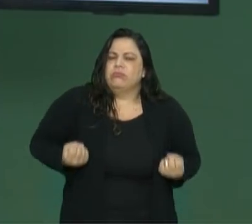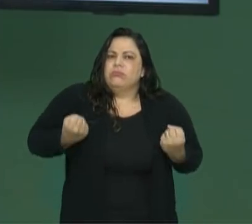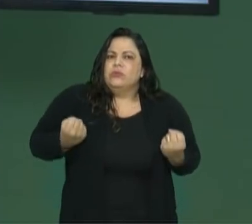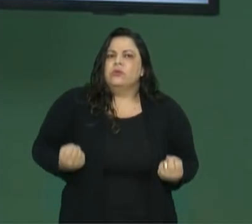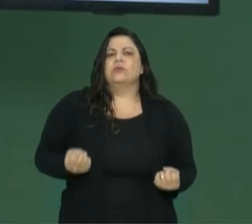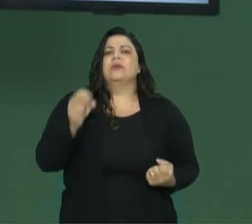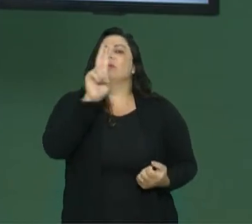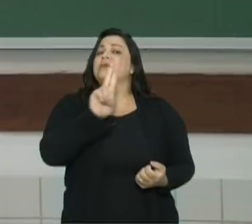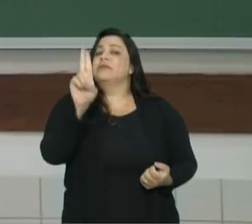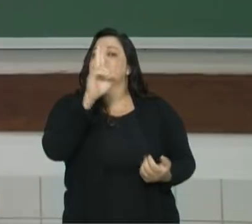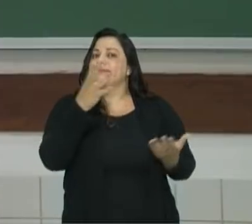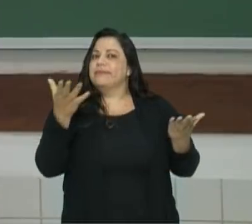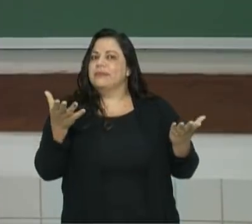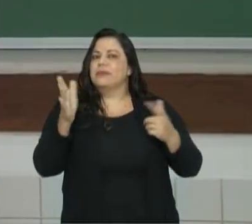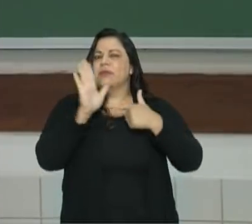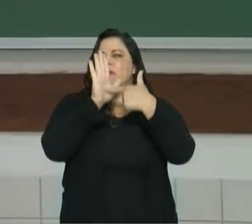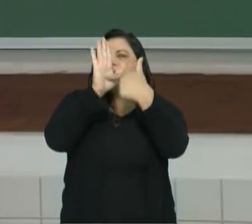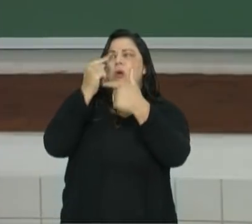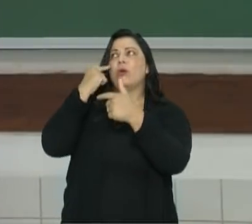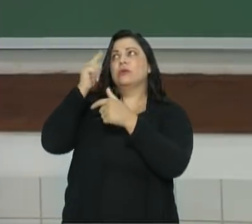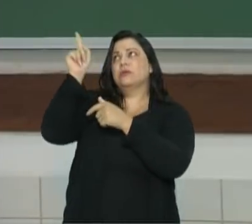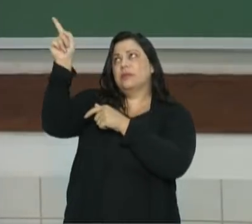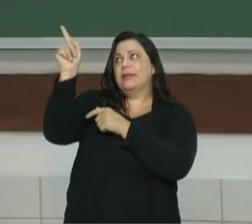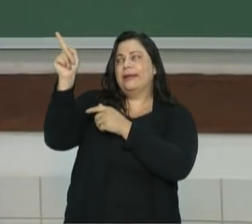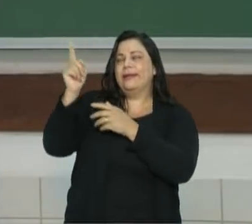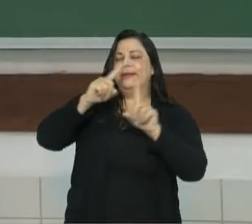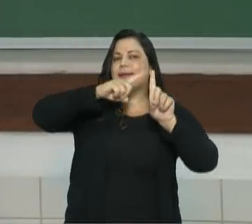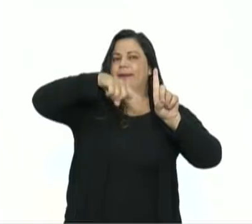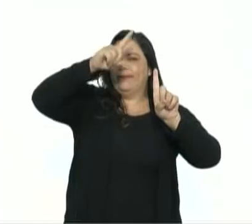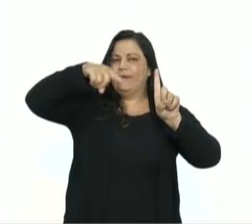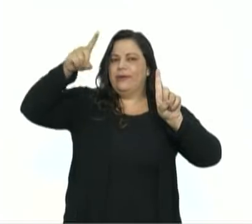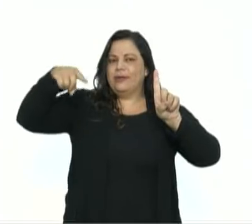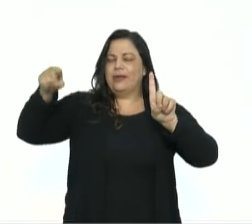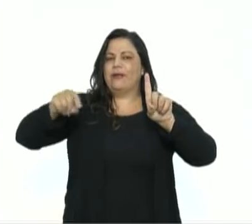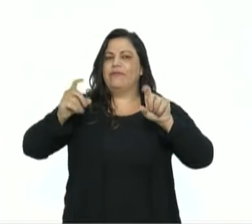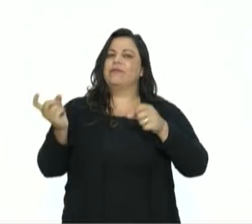daqui a pouco a gente responde essa questão aí. Até mais!